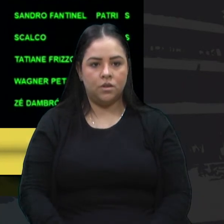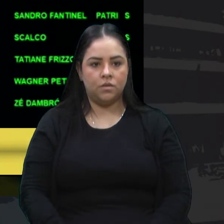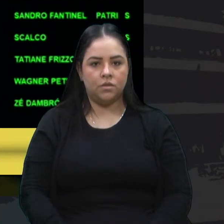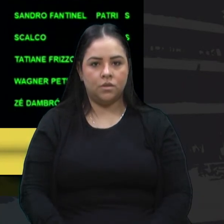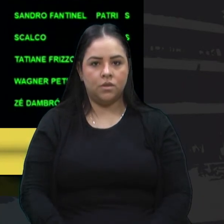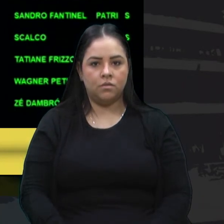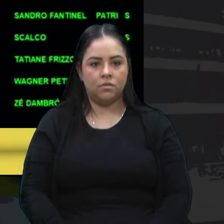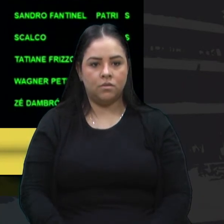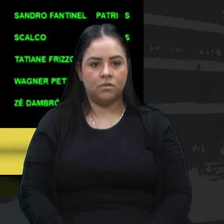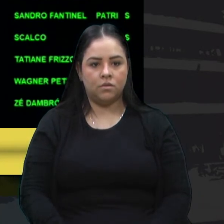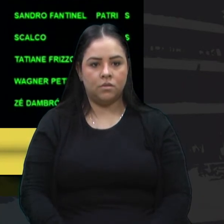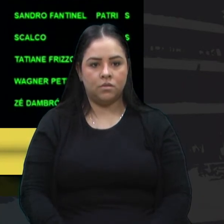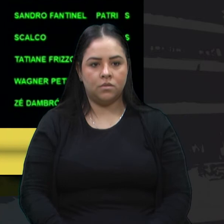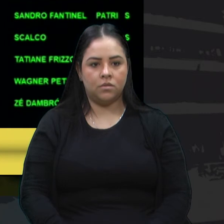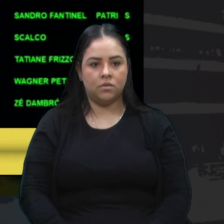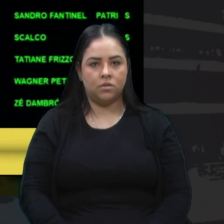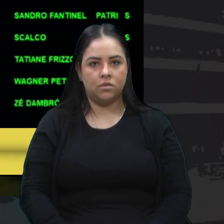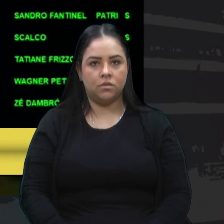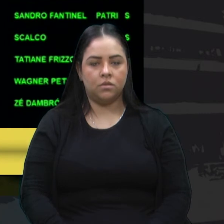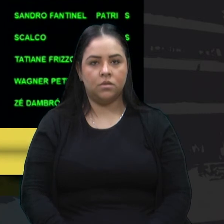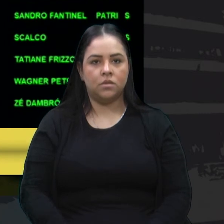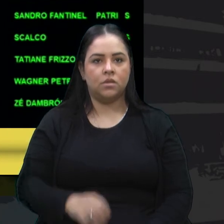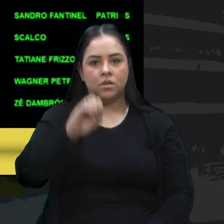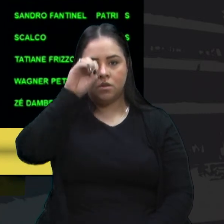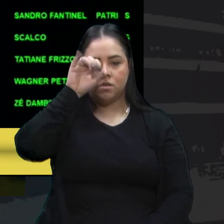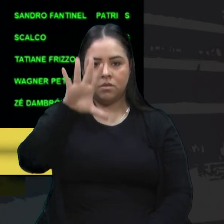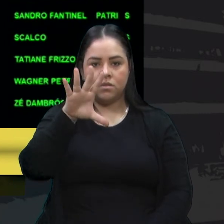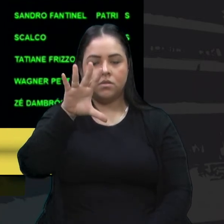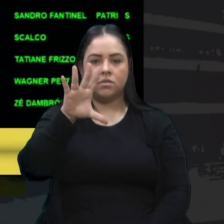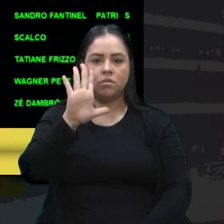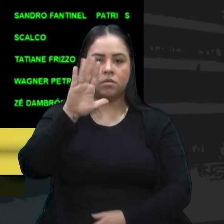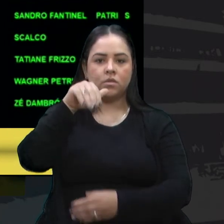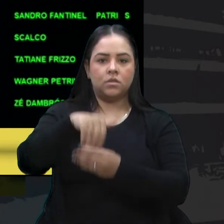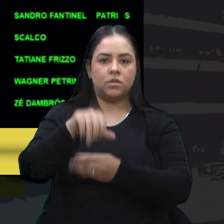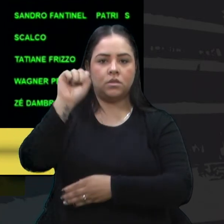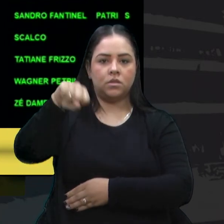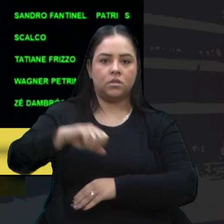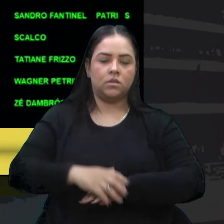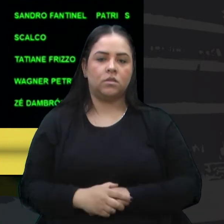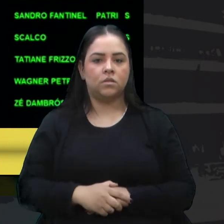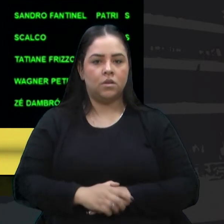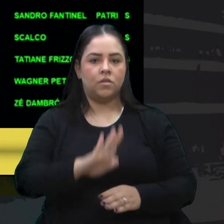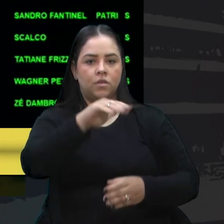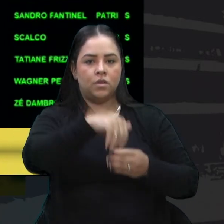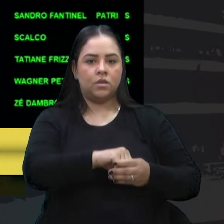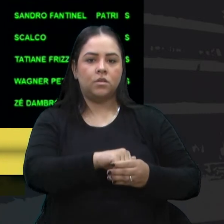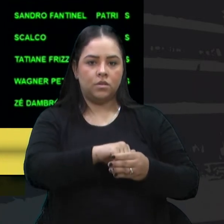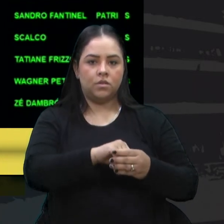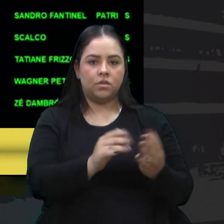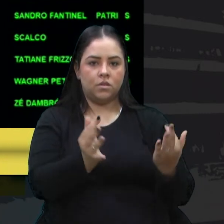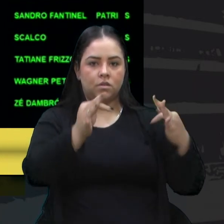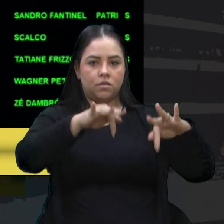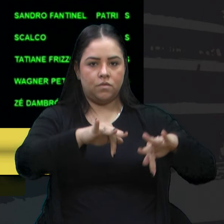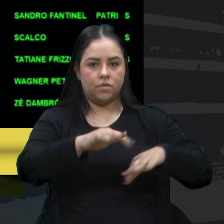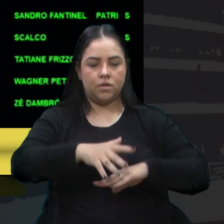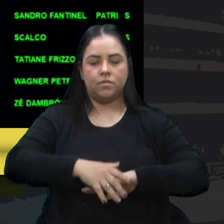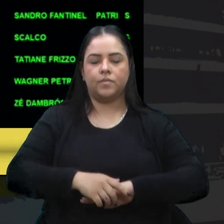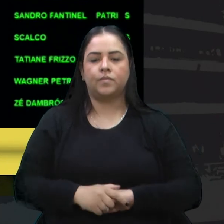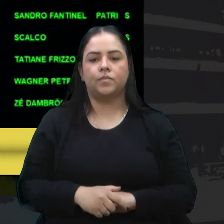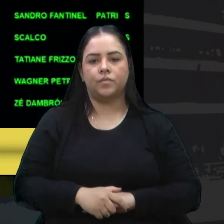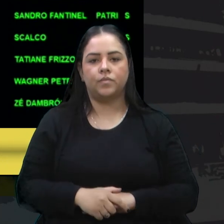Fiuza, vota sim. Encerrado o registro dos votos, encerrada a votação.